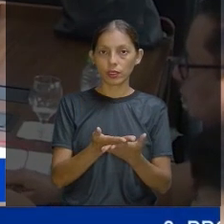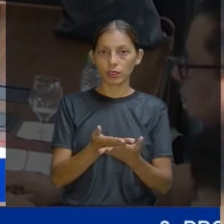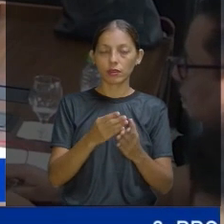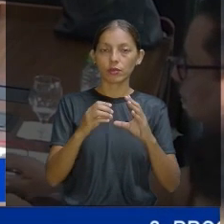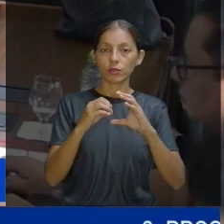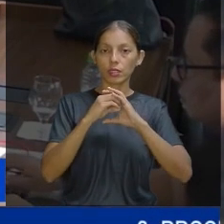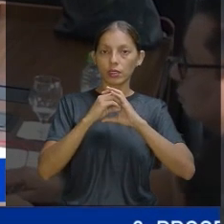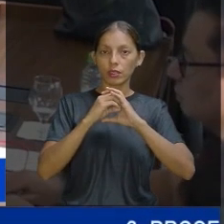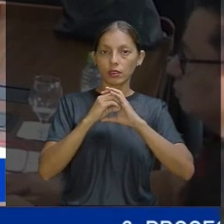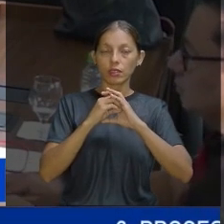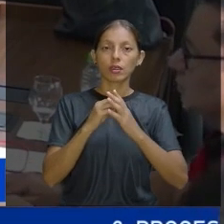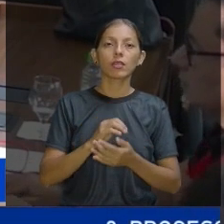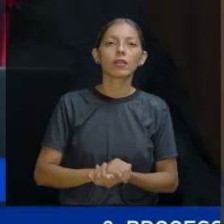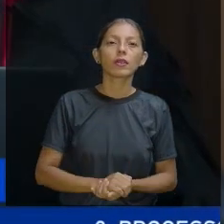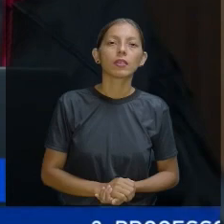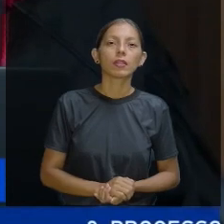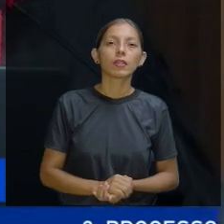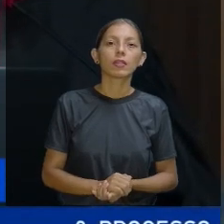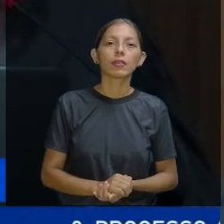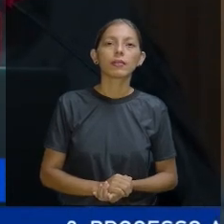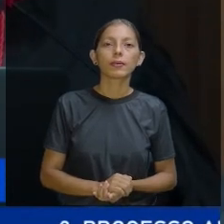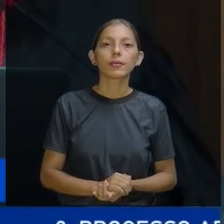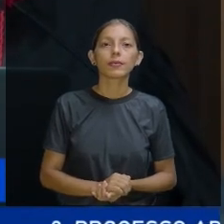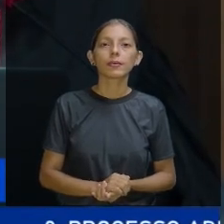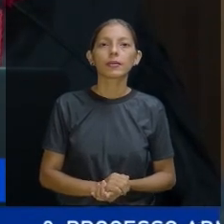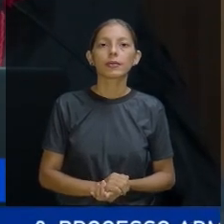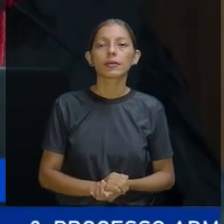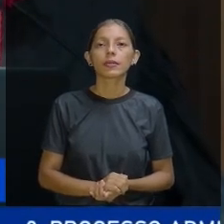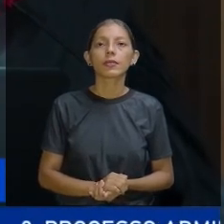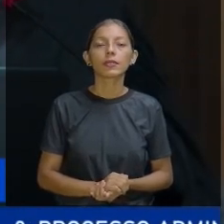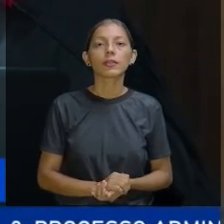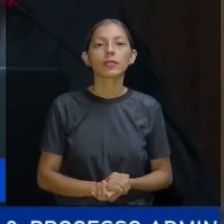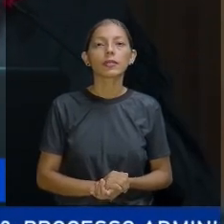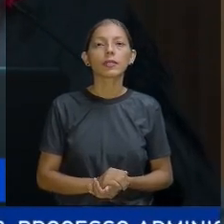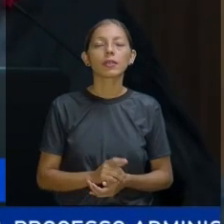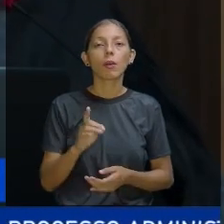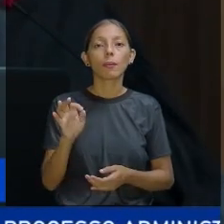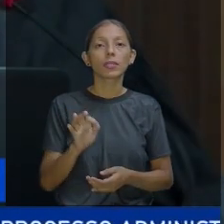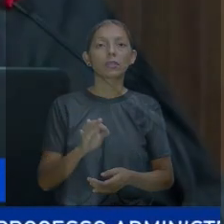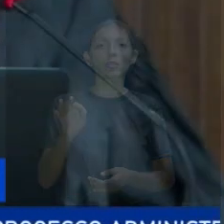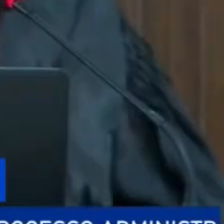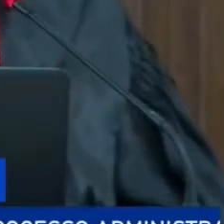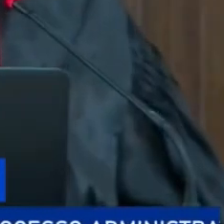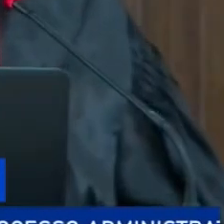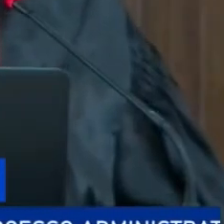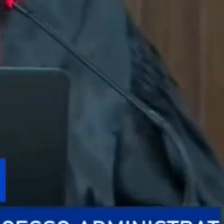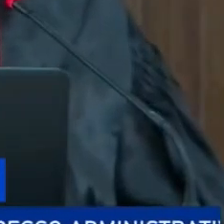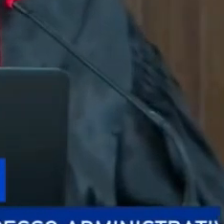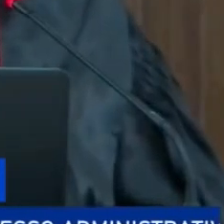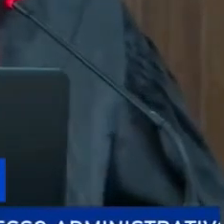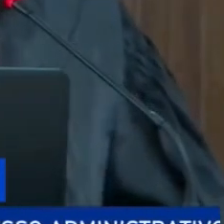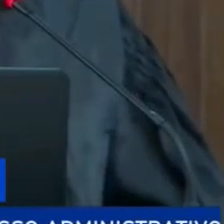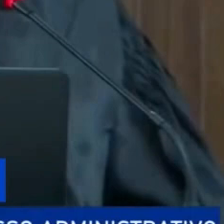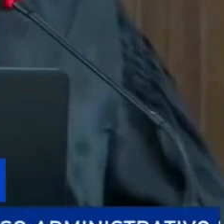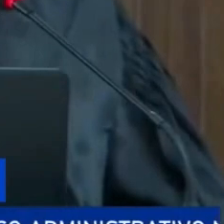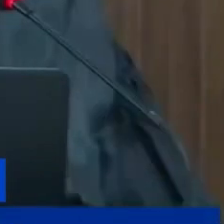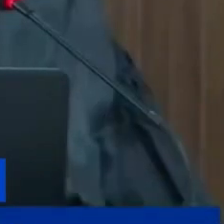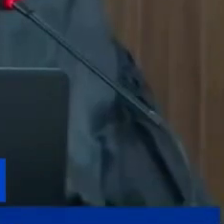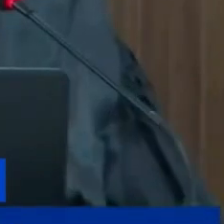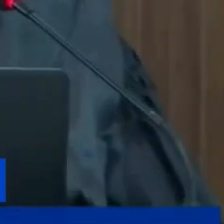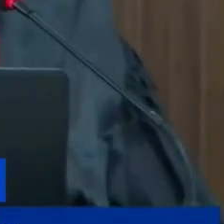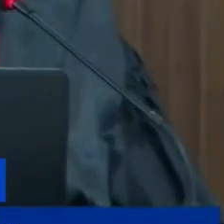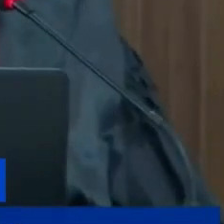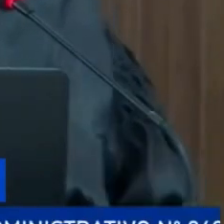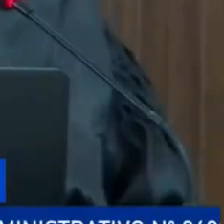autos de propostas de resolução que dispõem sobre o percentual mínimo de cargos Foco no desembargador João Lages, presidente do